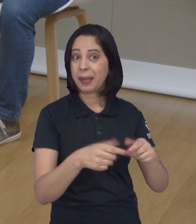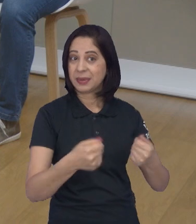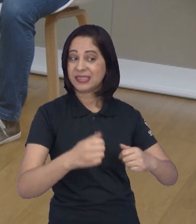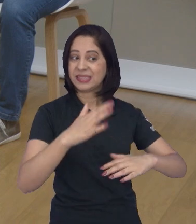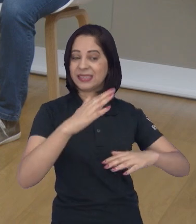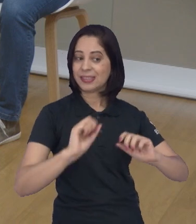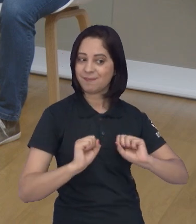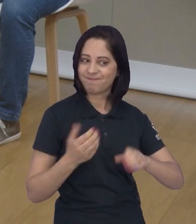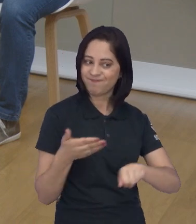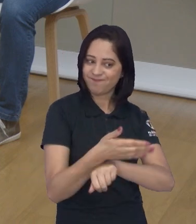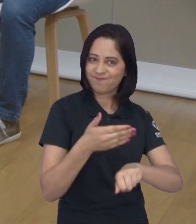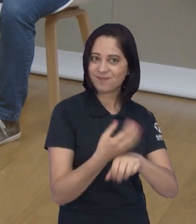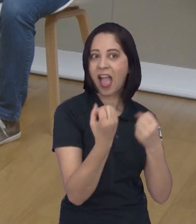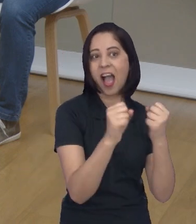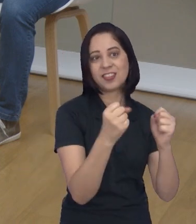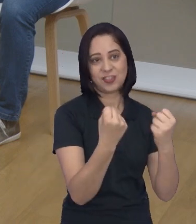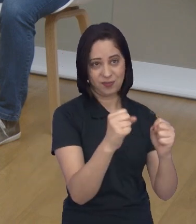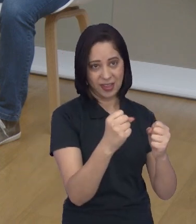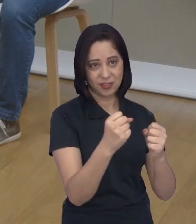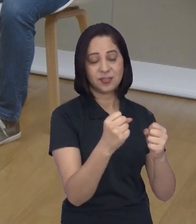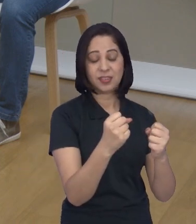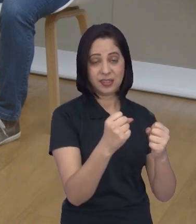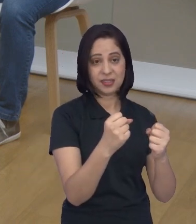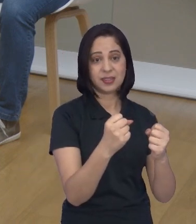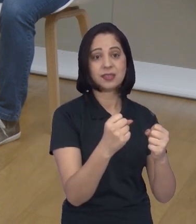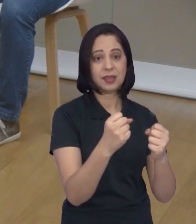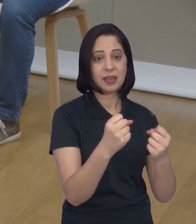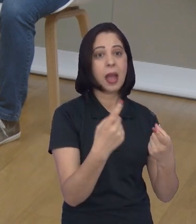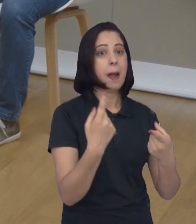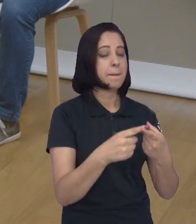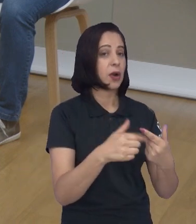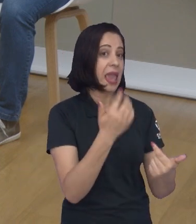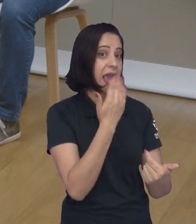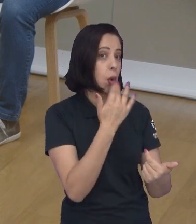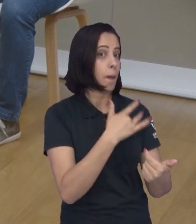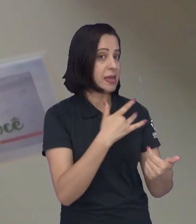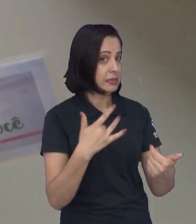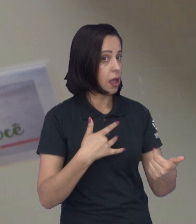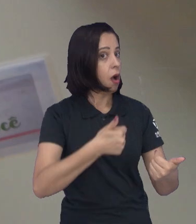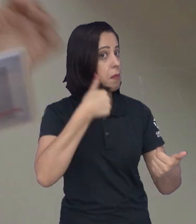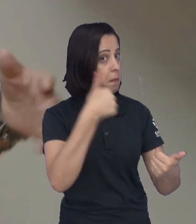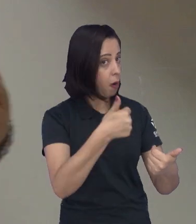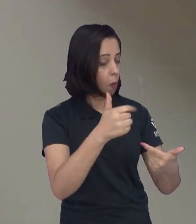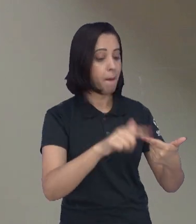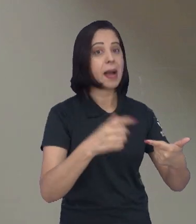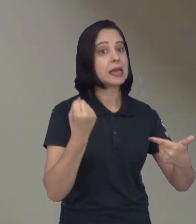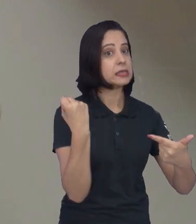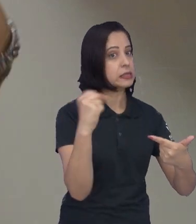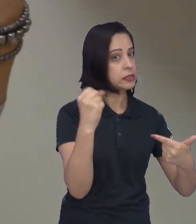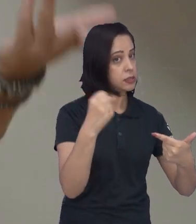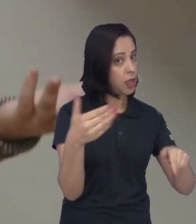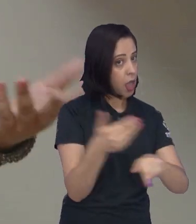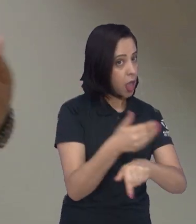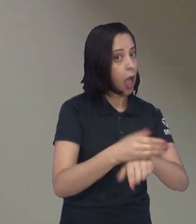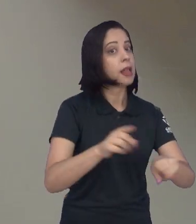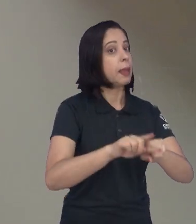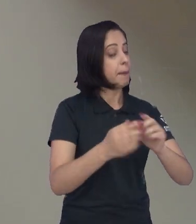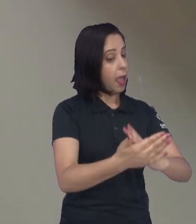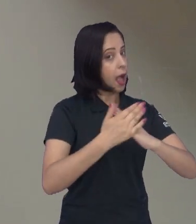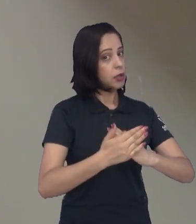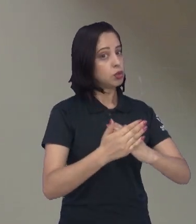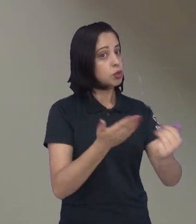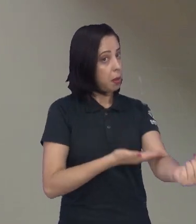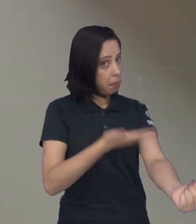atividades físicas né falamos da alimentação mas o esporte ajuda muito quando a questão é controlar a pressão evitar a